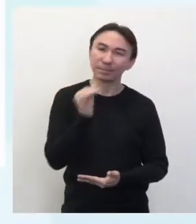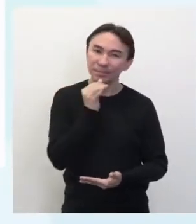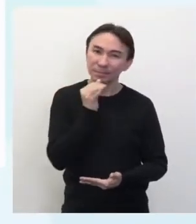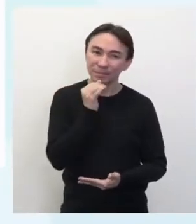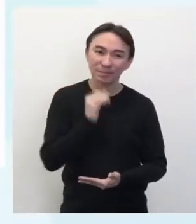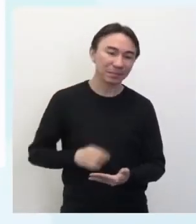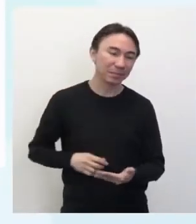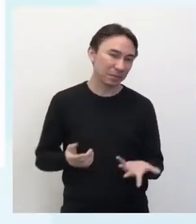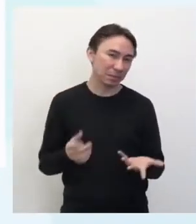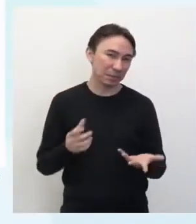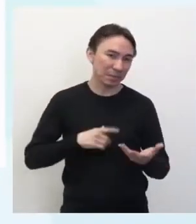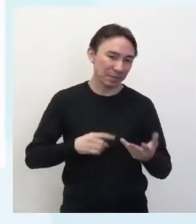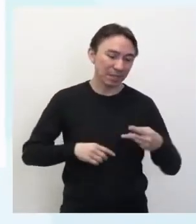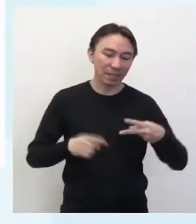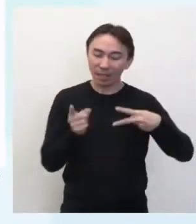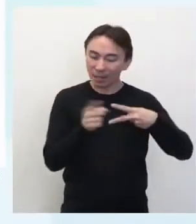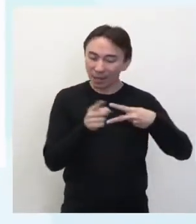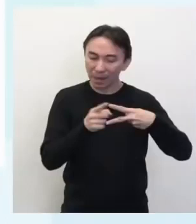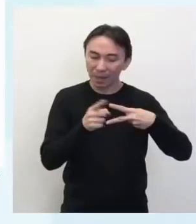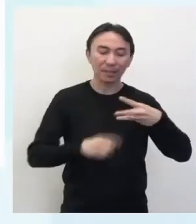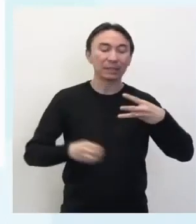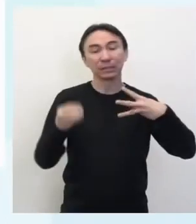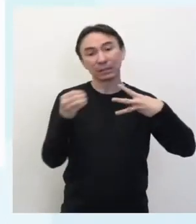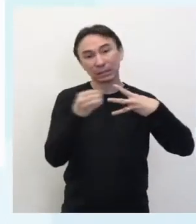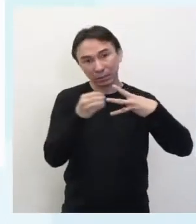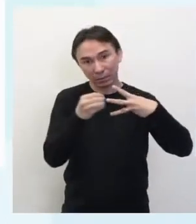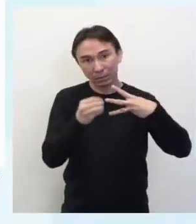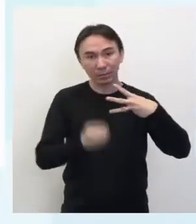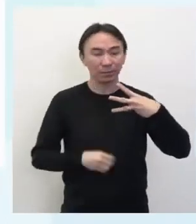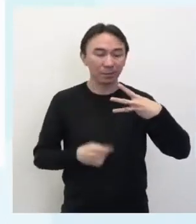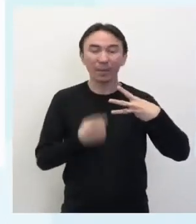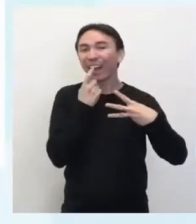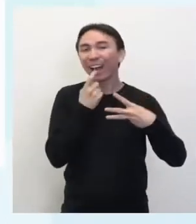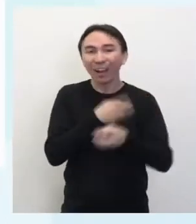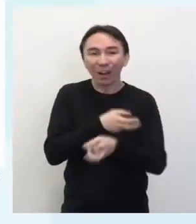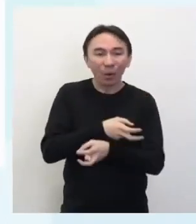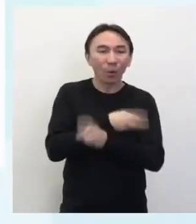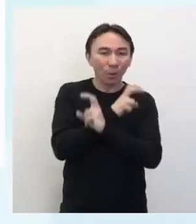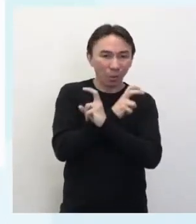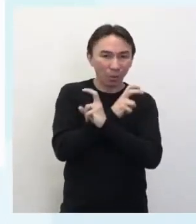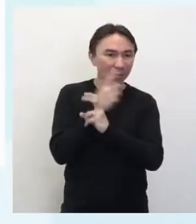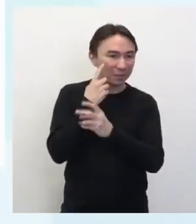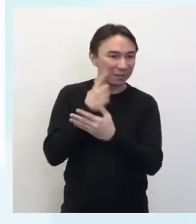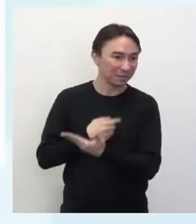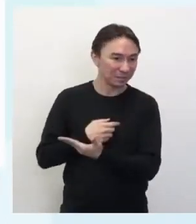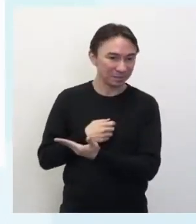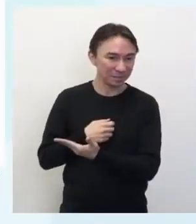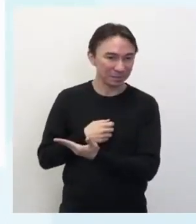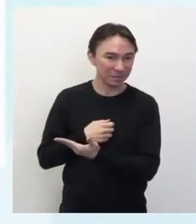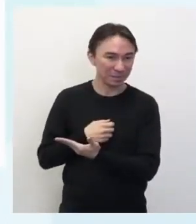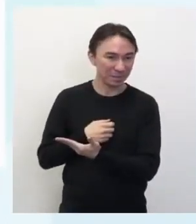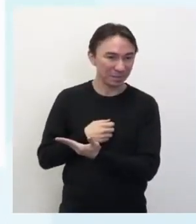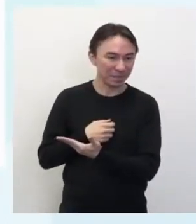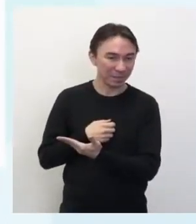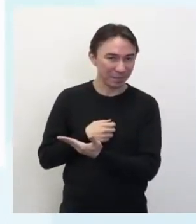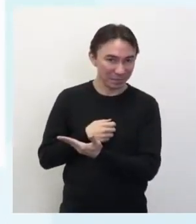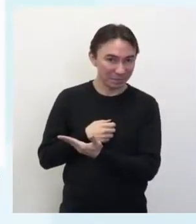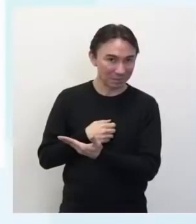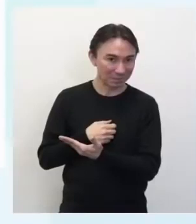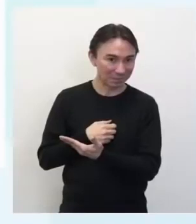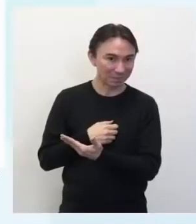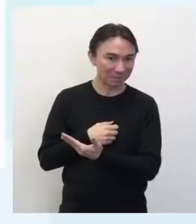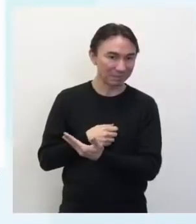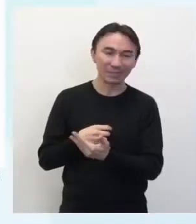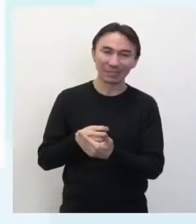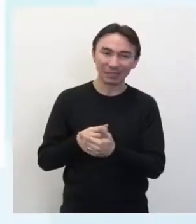vai ser célula e ósteo osso, então a célula do osso, tá bom? Mas aí olha como a estrutura do osso é complexa. Ele vai